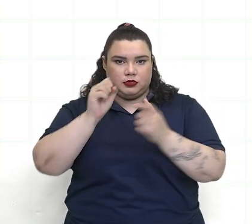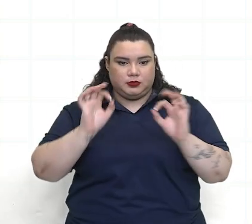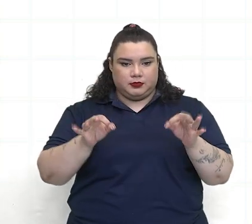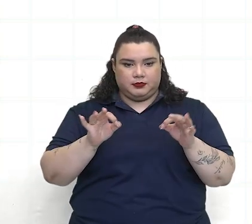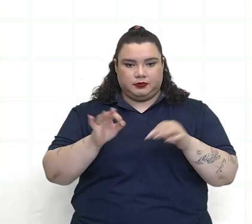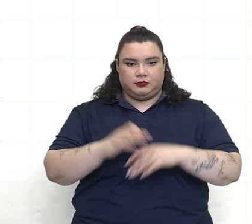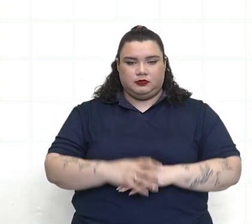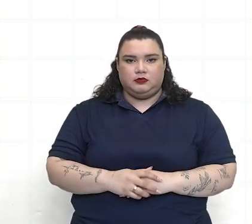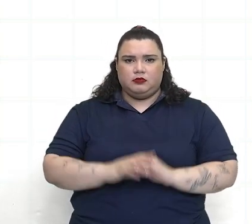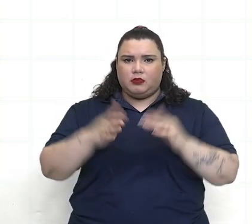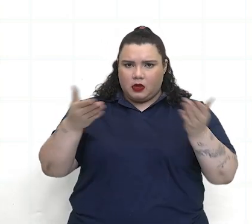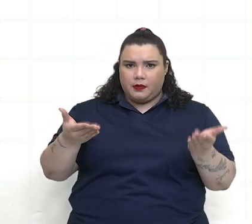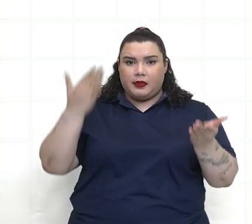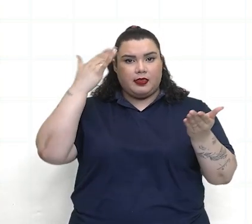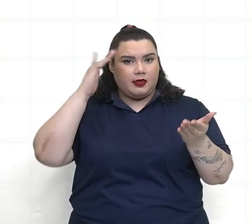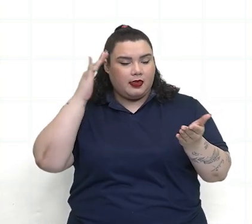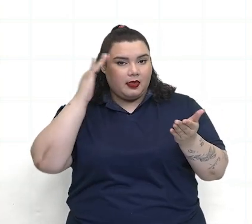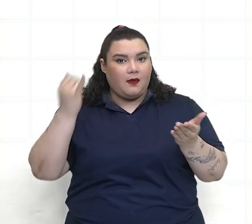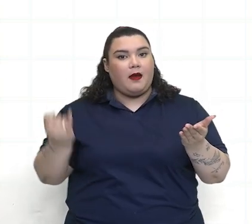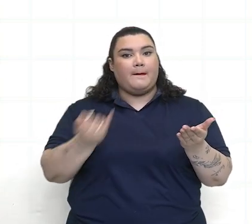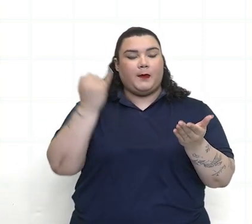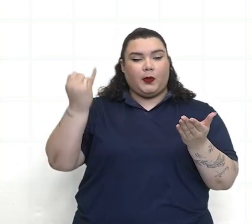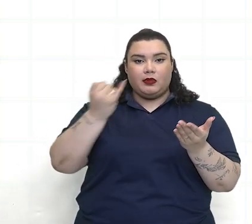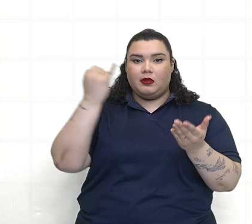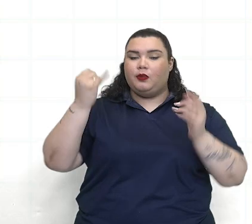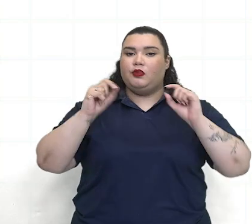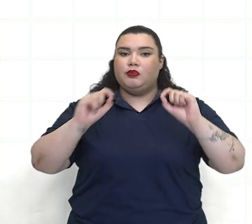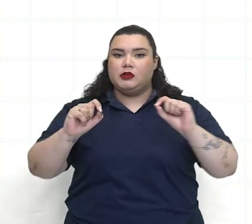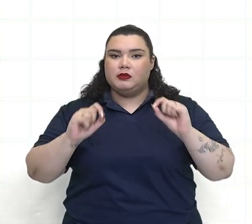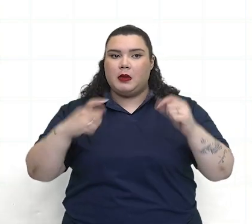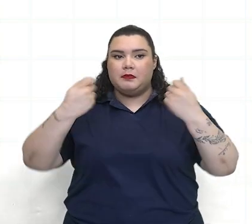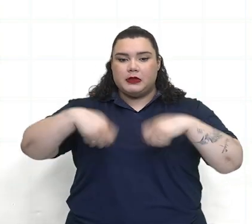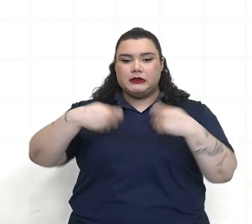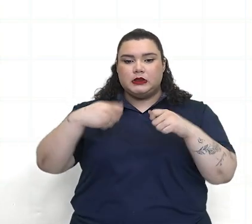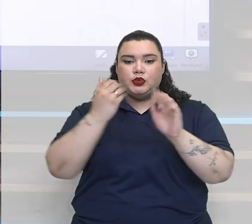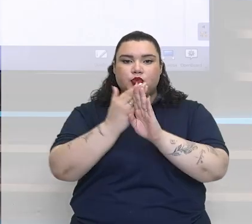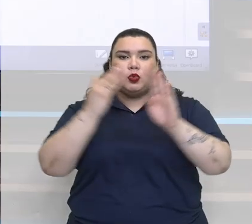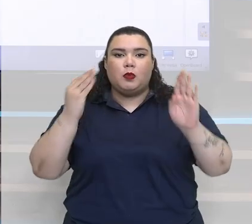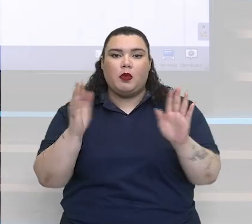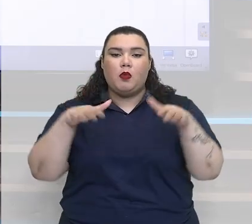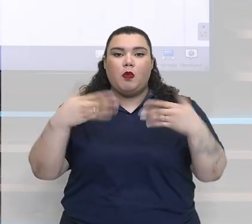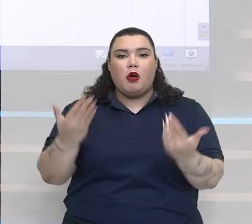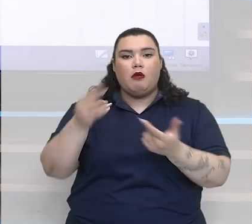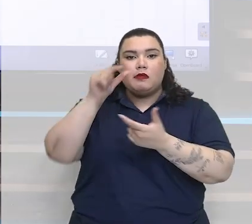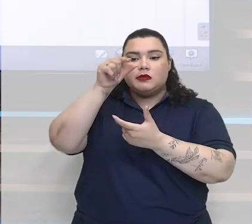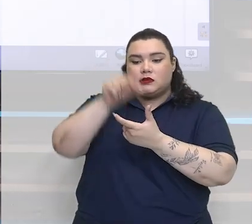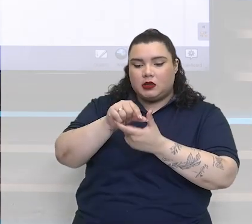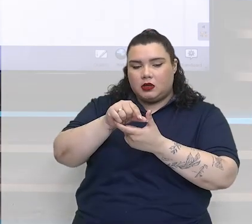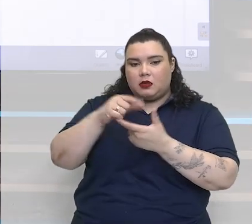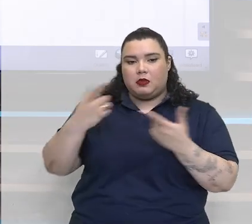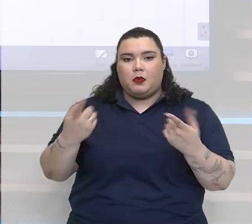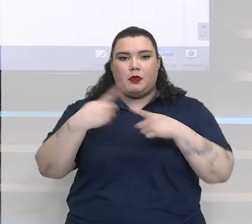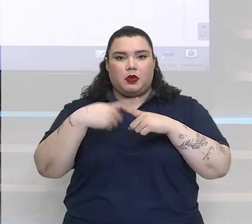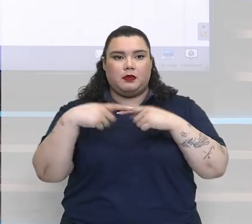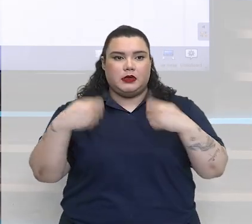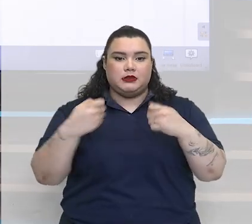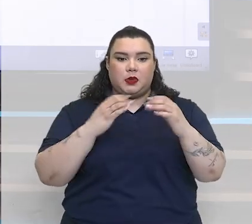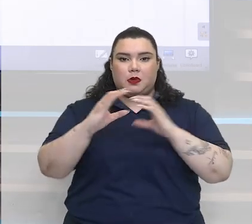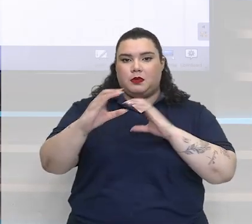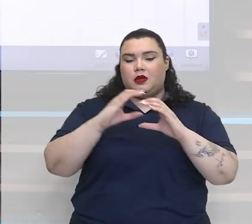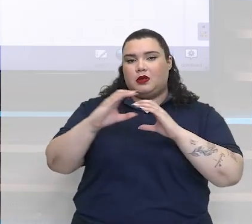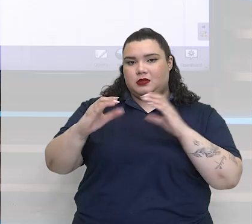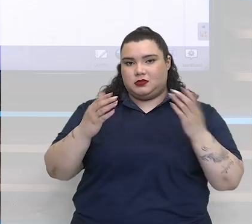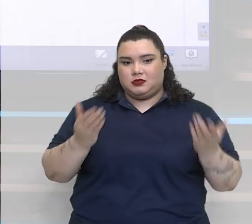tônica. Agora você entendeu a importância de você localizar a sílaba tônica? Porque você precisa se